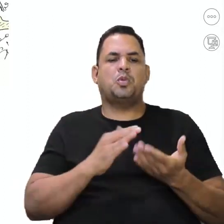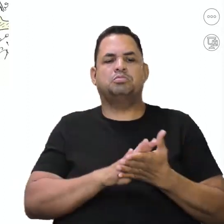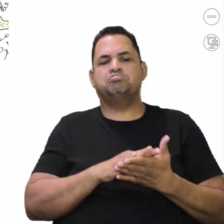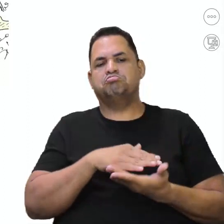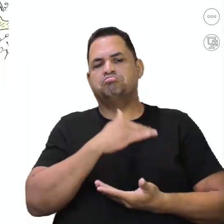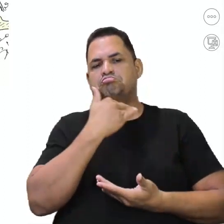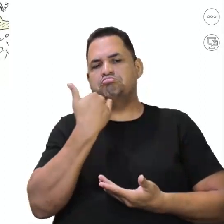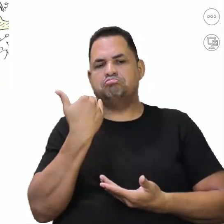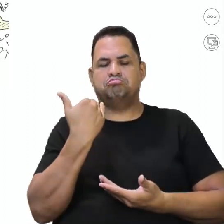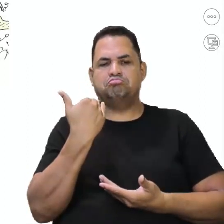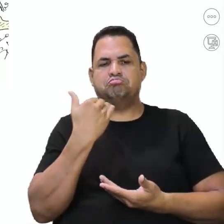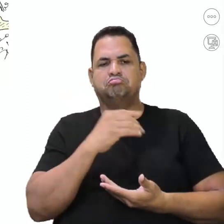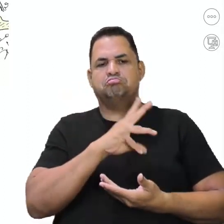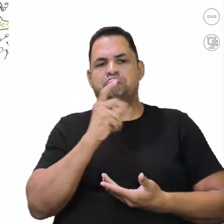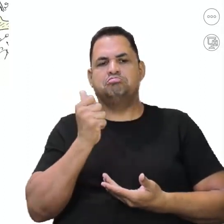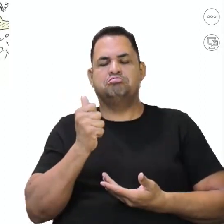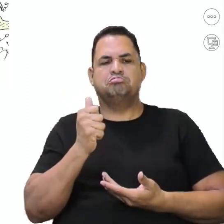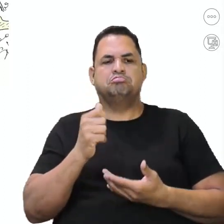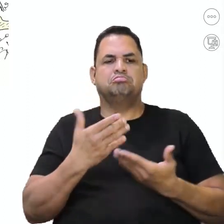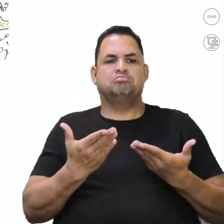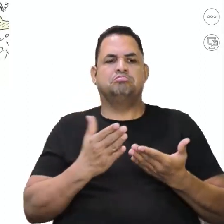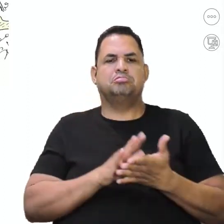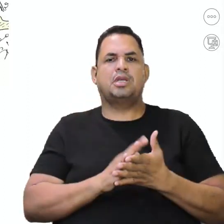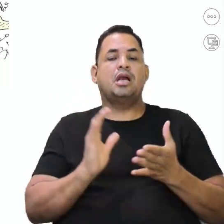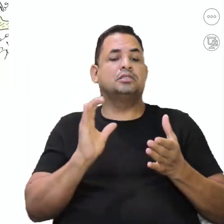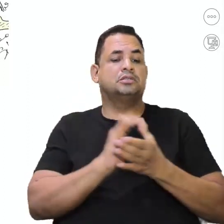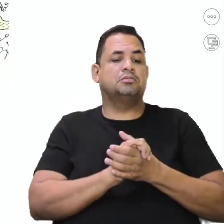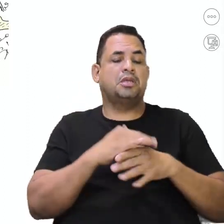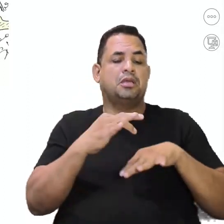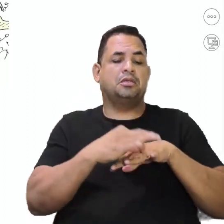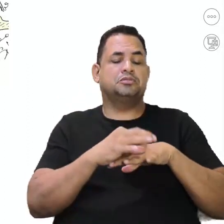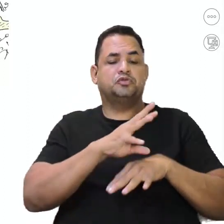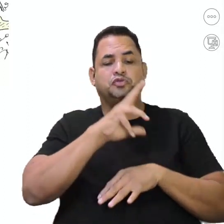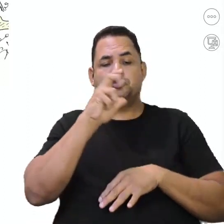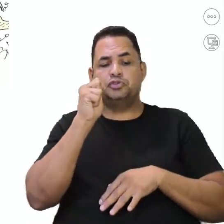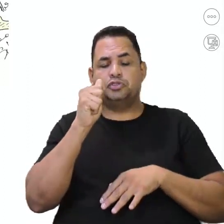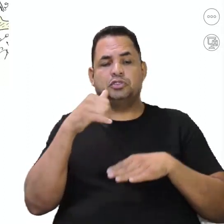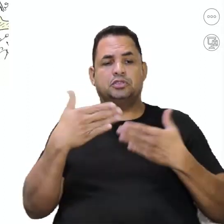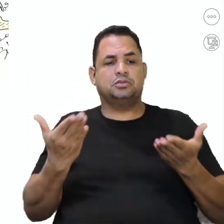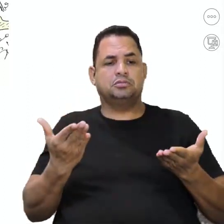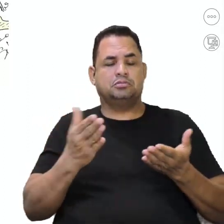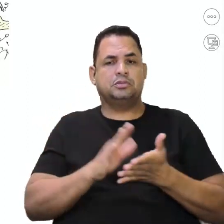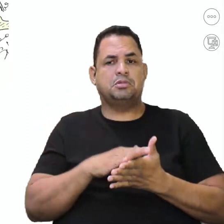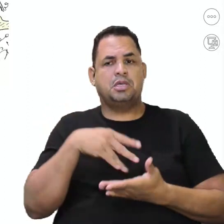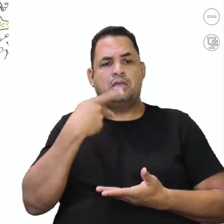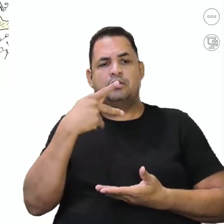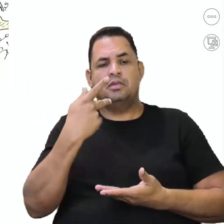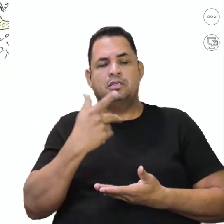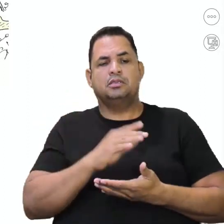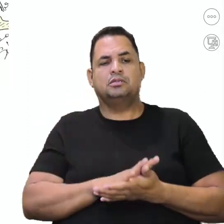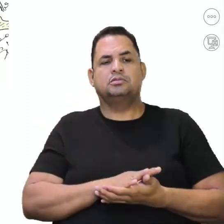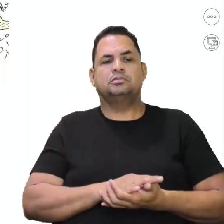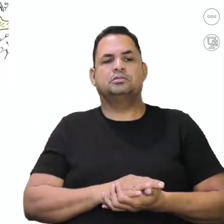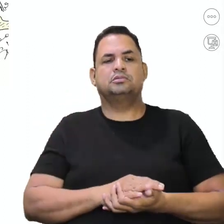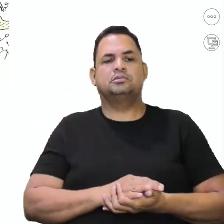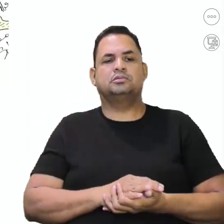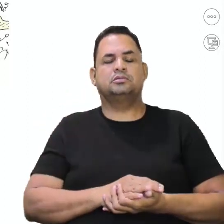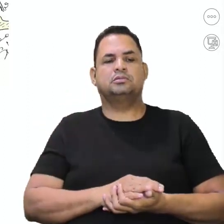da morte. Marriage, casamento, sim, uma coisa também que é comentado na biografia da